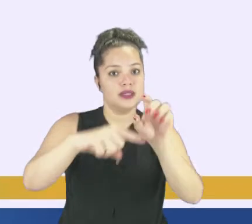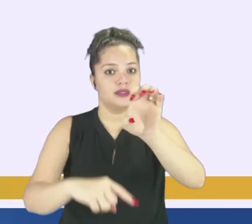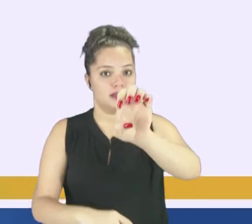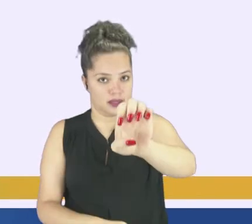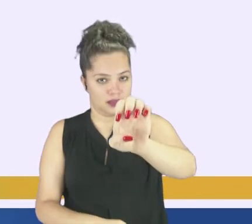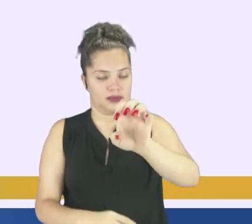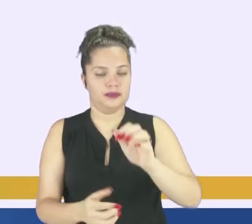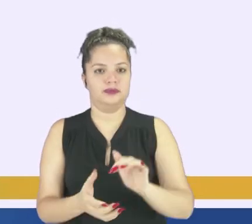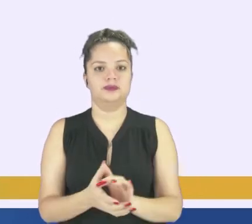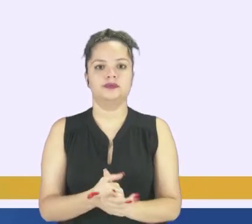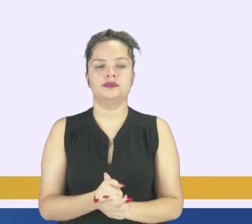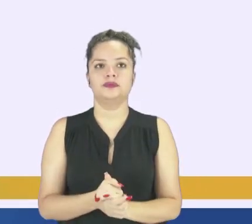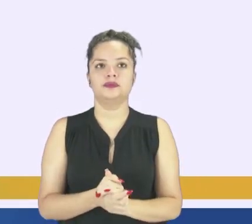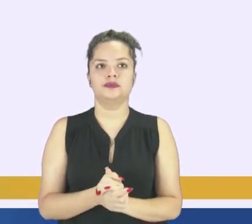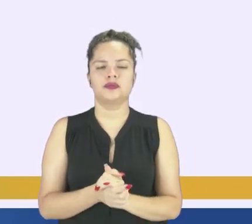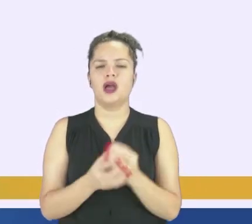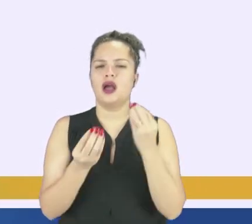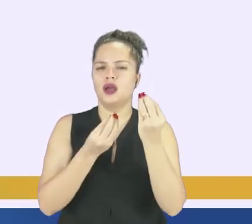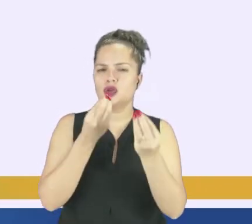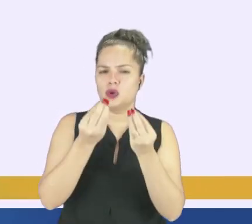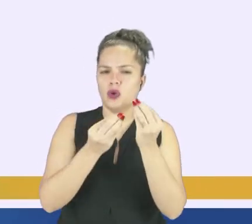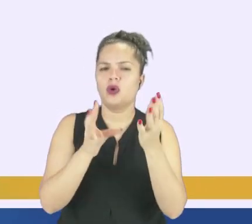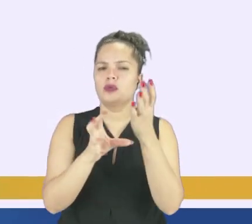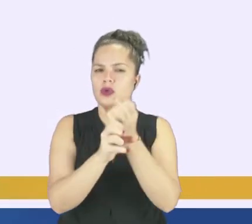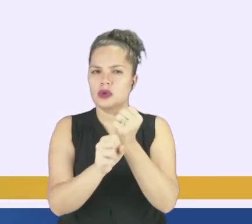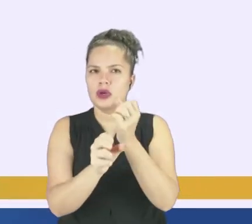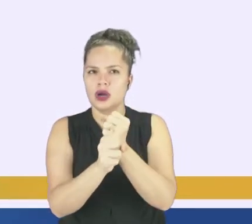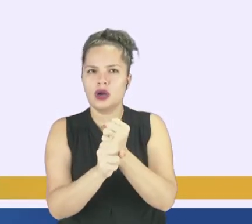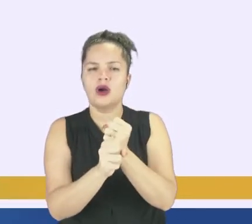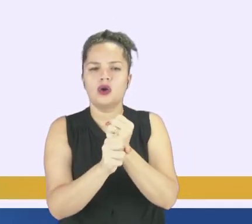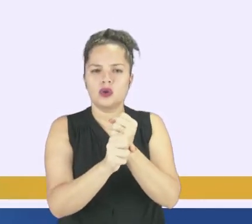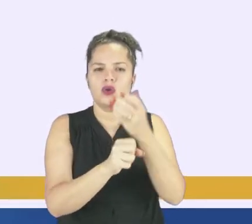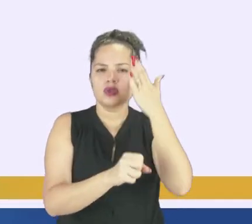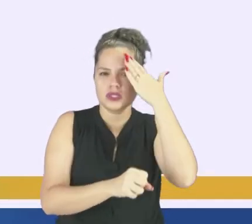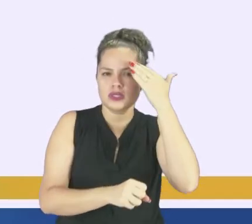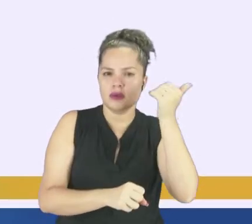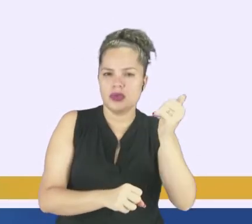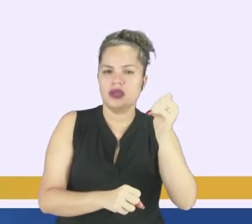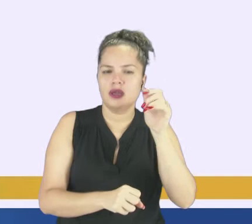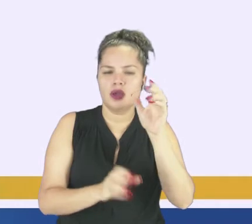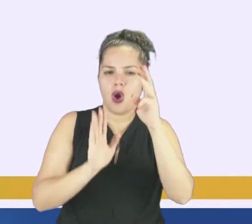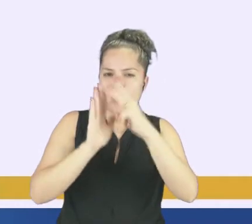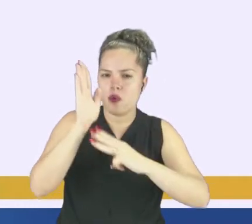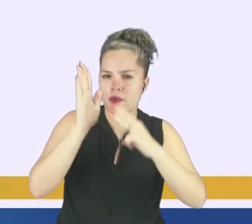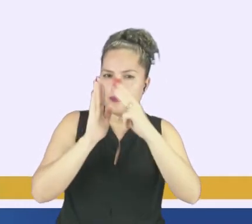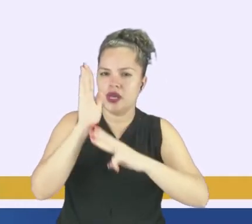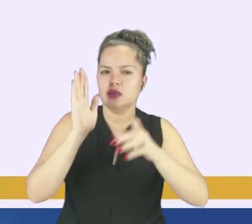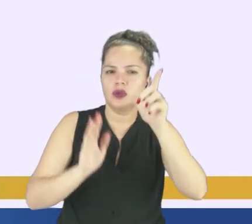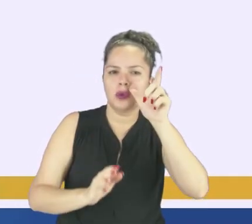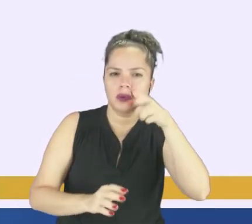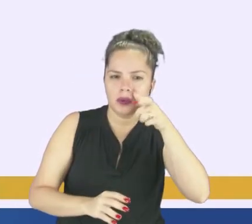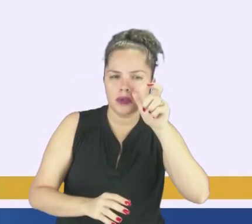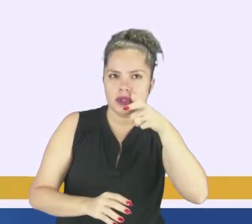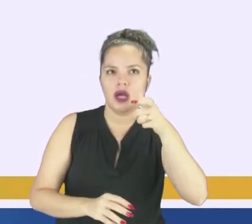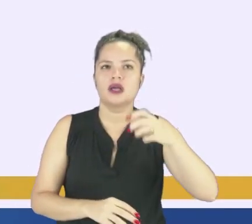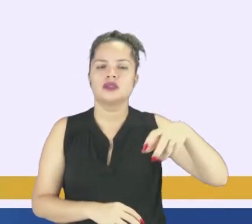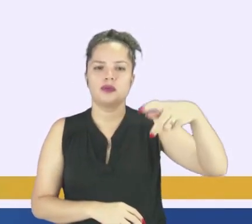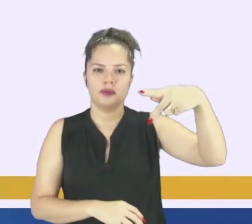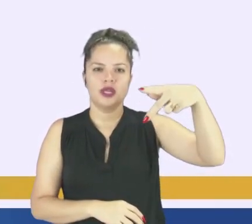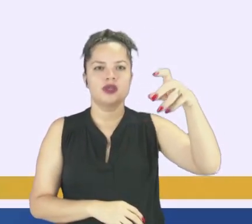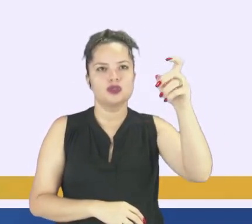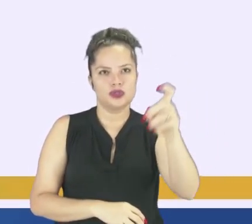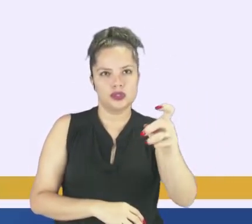gente? Como deve ocorrer, lá da identidade do método de Descartes, que ele é dado por p de x